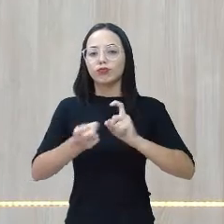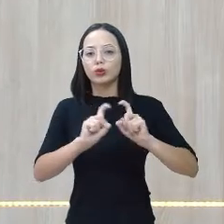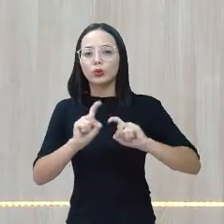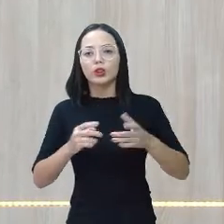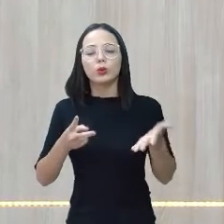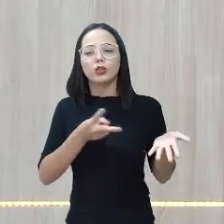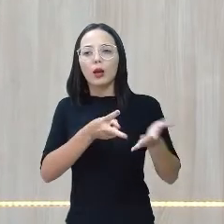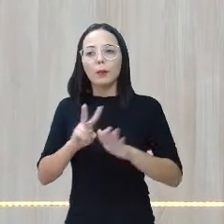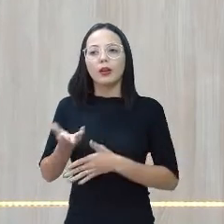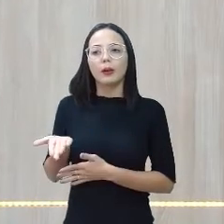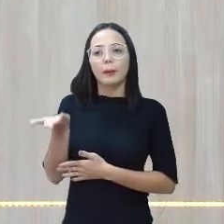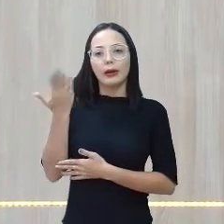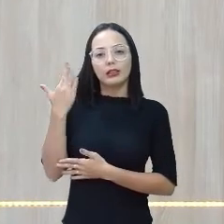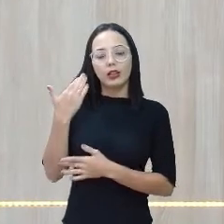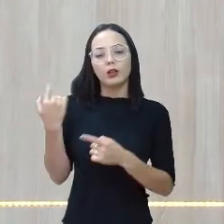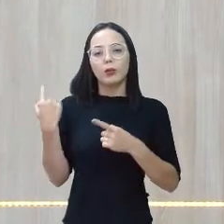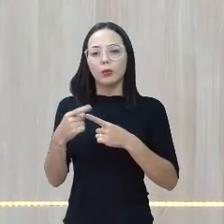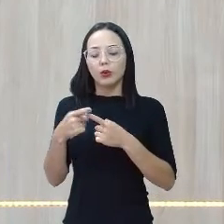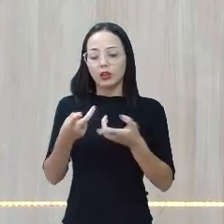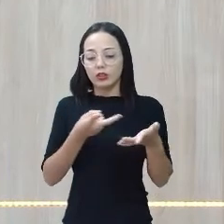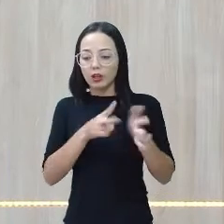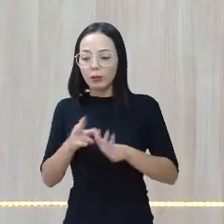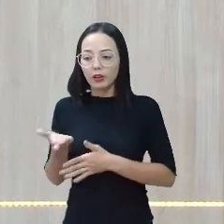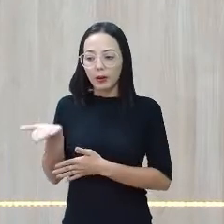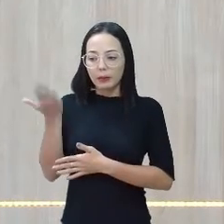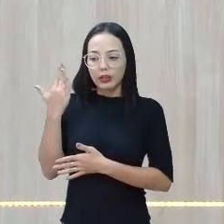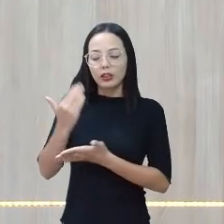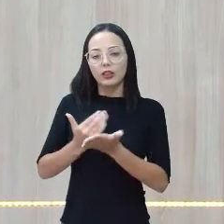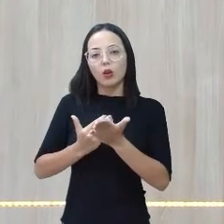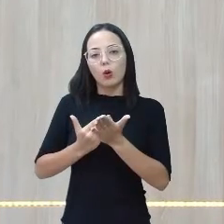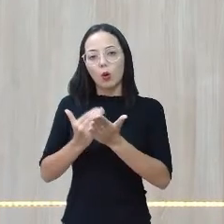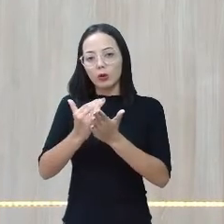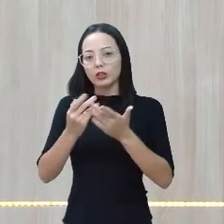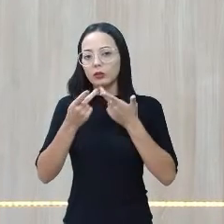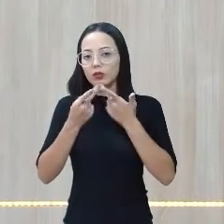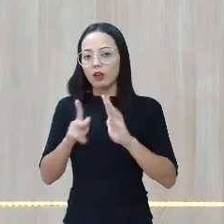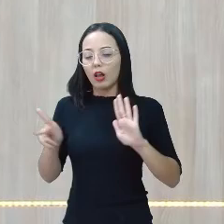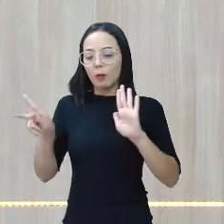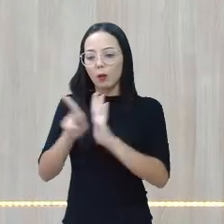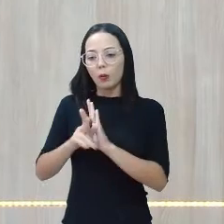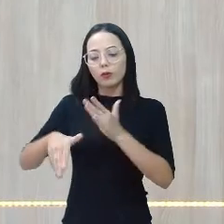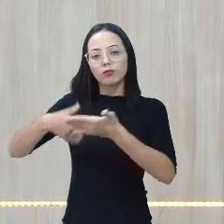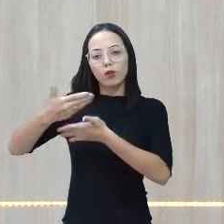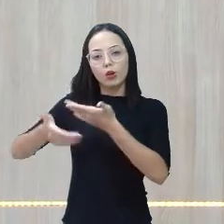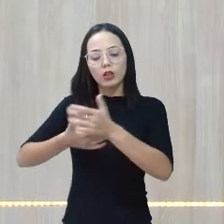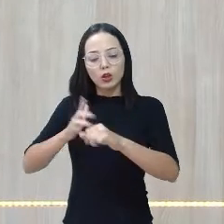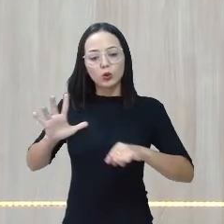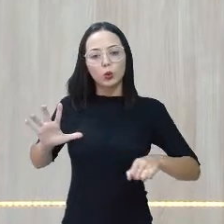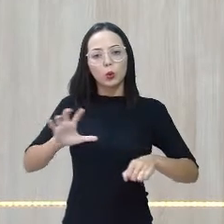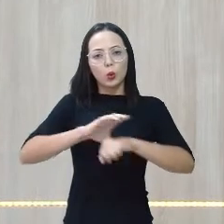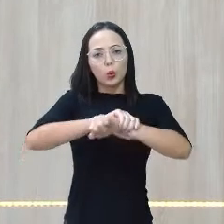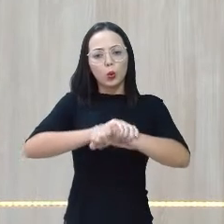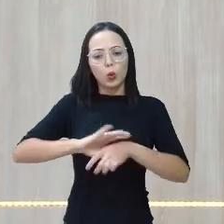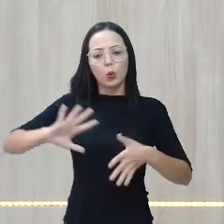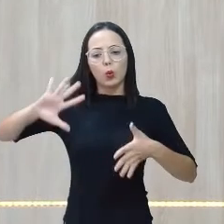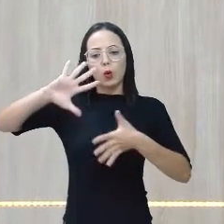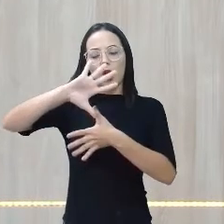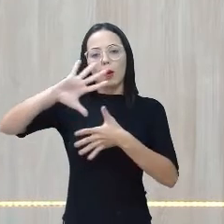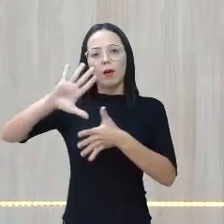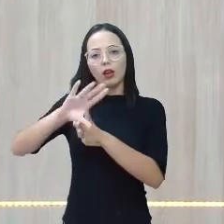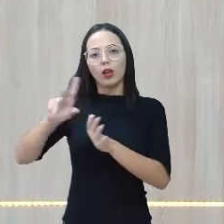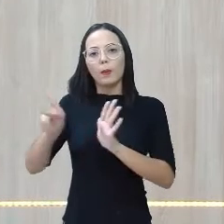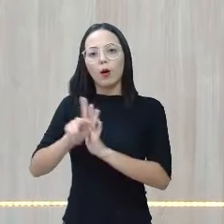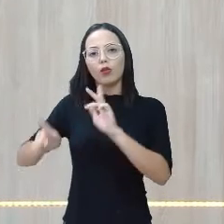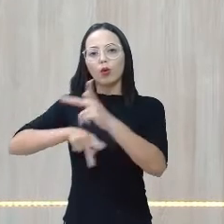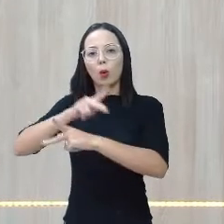passada. Na semana passada nós começamos a falar sobre o processo de colonização da América pelos